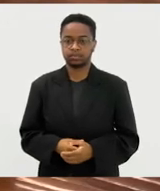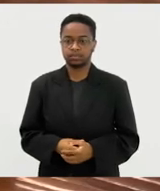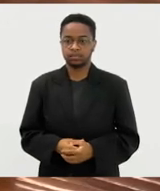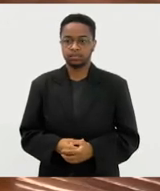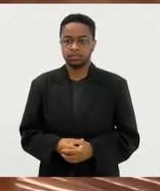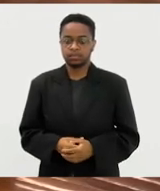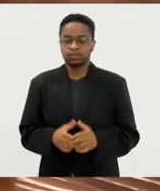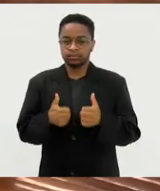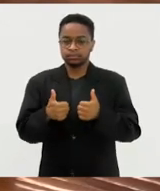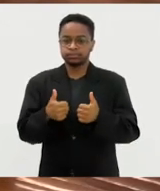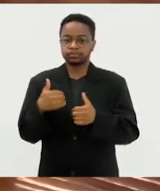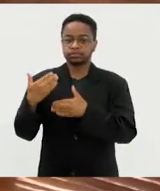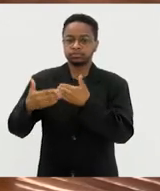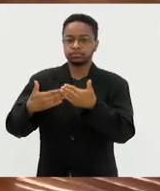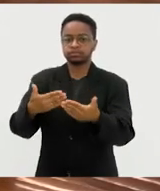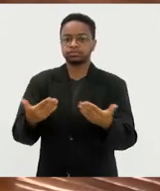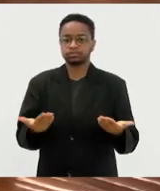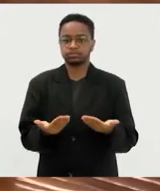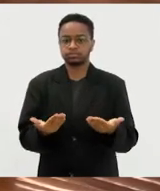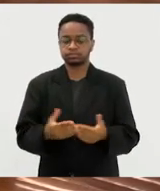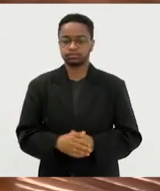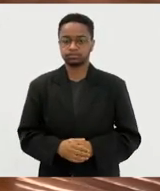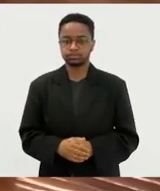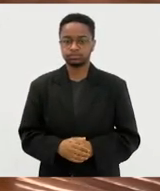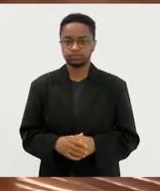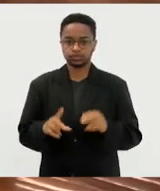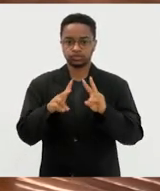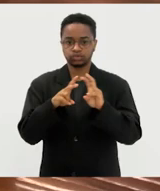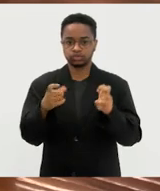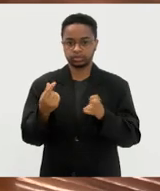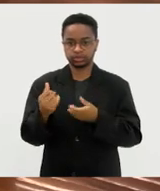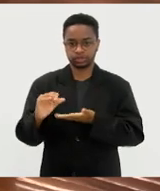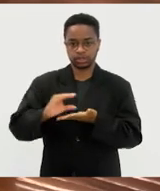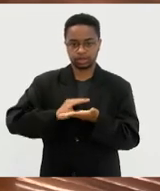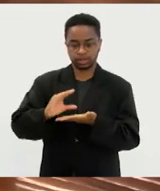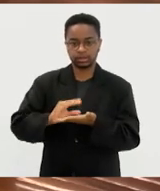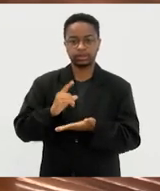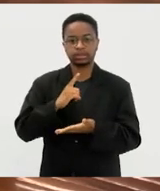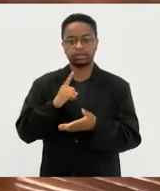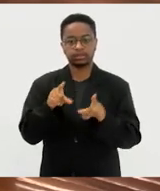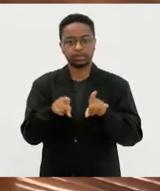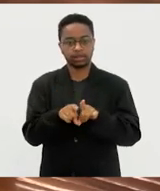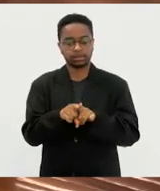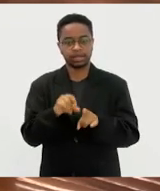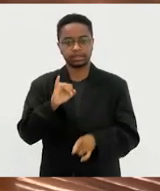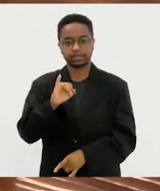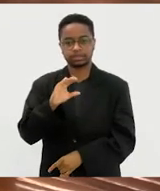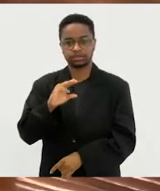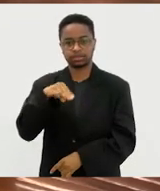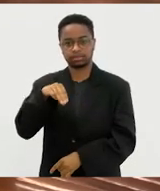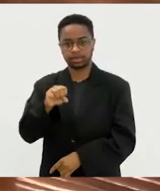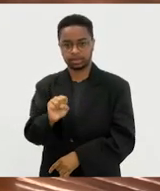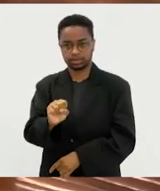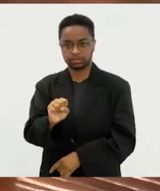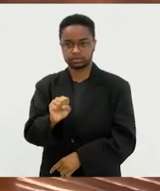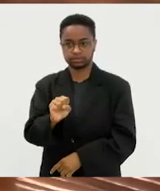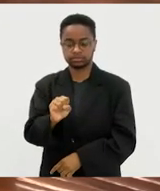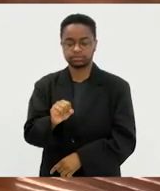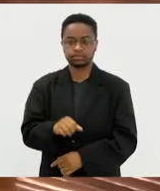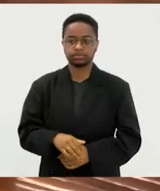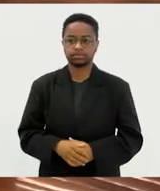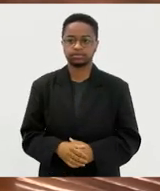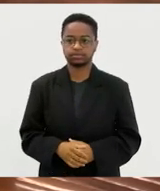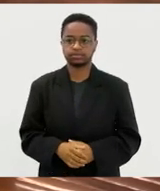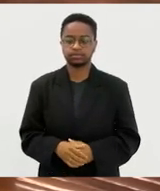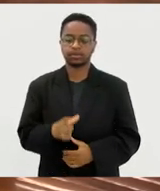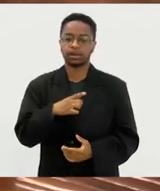Ok, avançando, então, nas receitas, também temos um destaque para as receitas de ICMS. Aqui, esse gráfico é um pouco